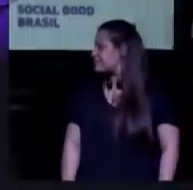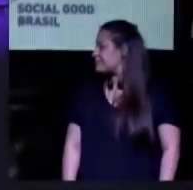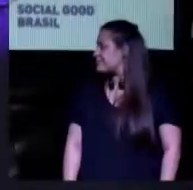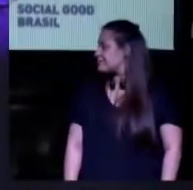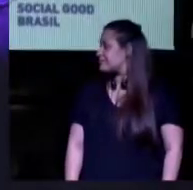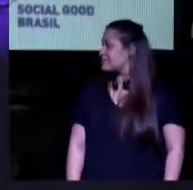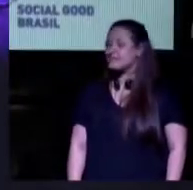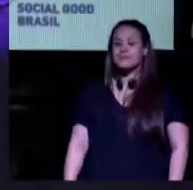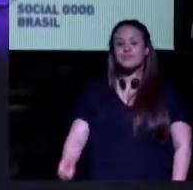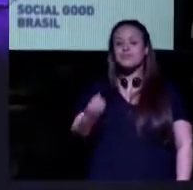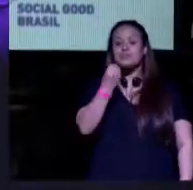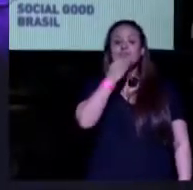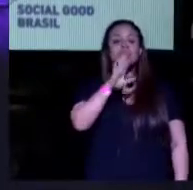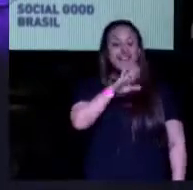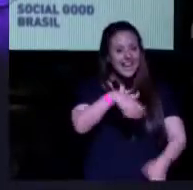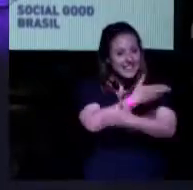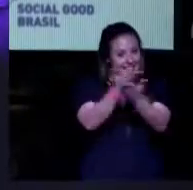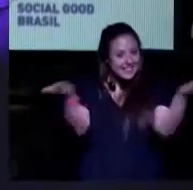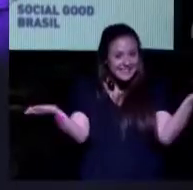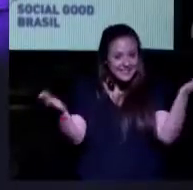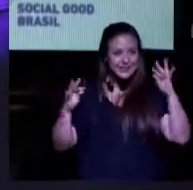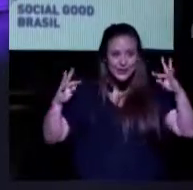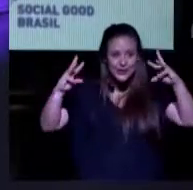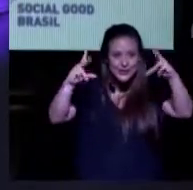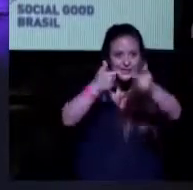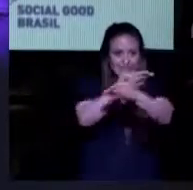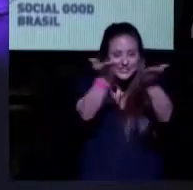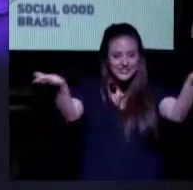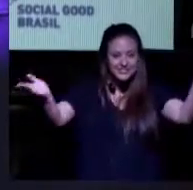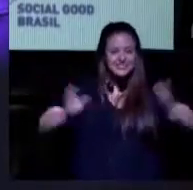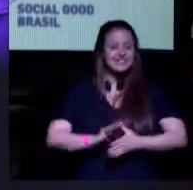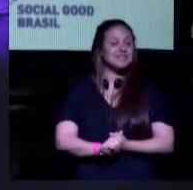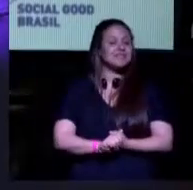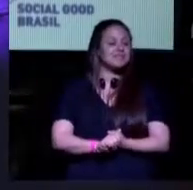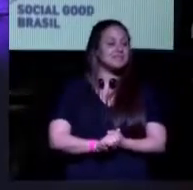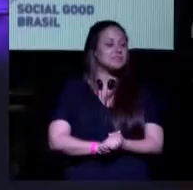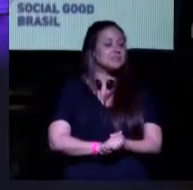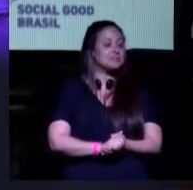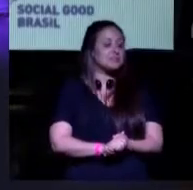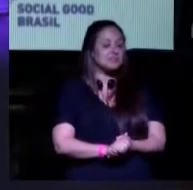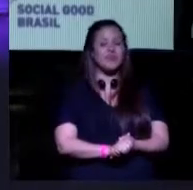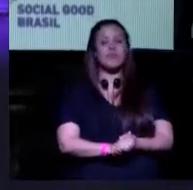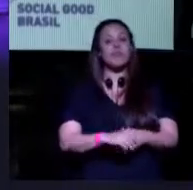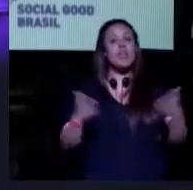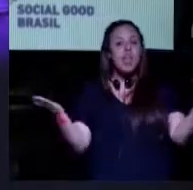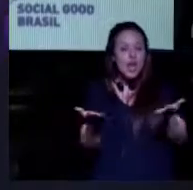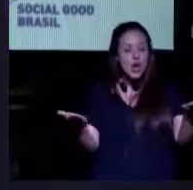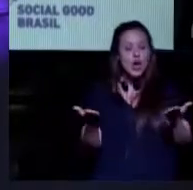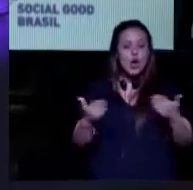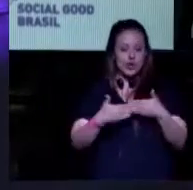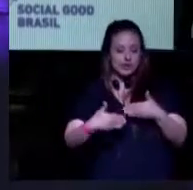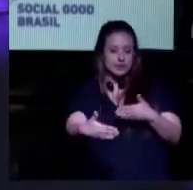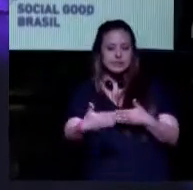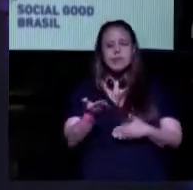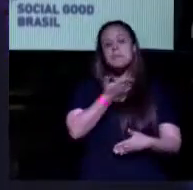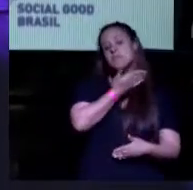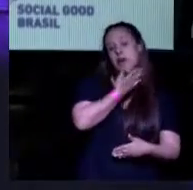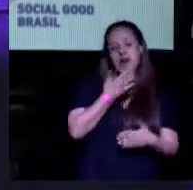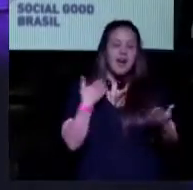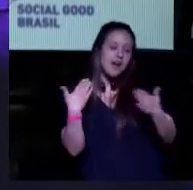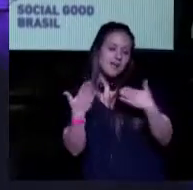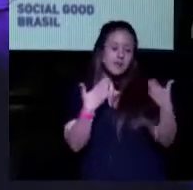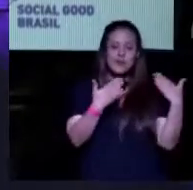o pessoal boa tarde a todos vocês é a gente vai ter agora um bate papo que eu acredito que vai ser bem interessante